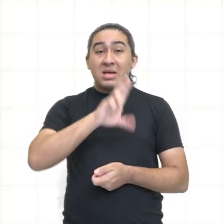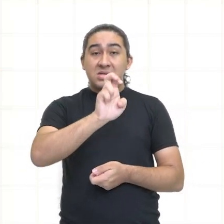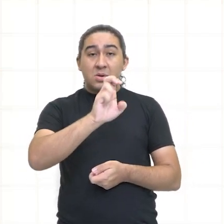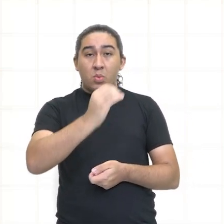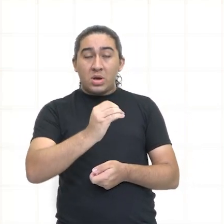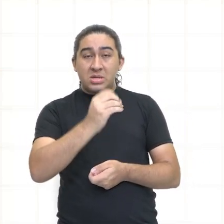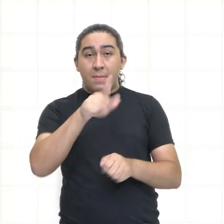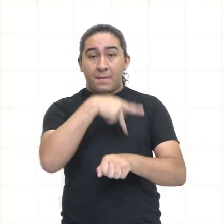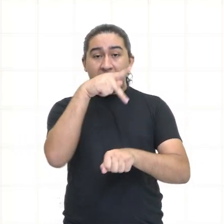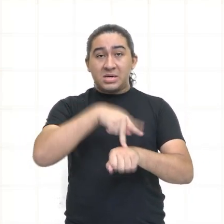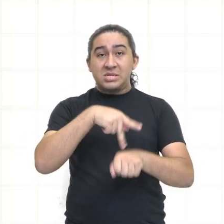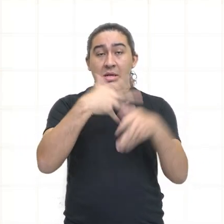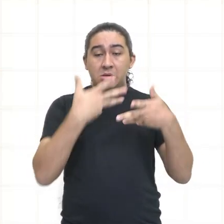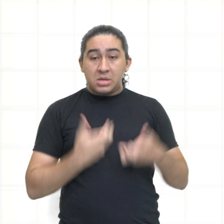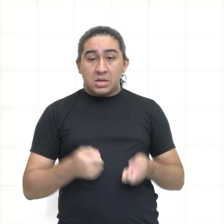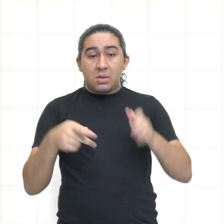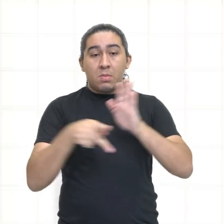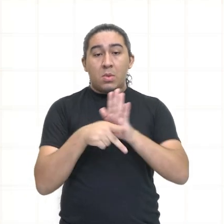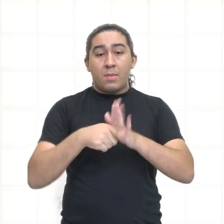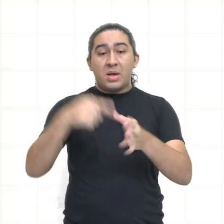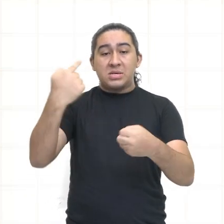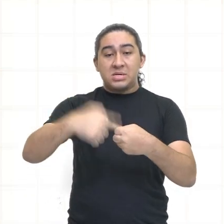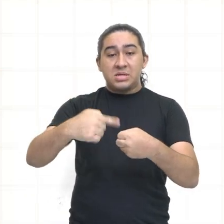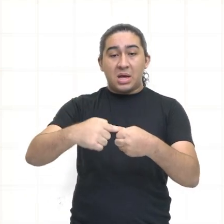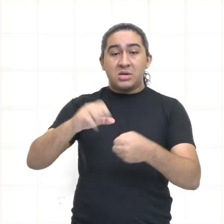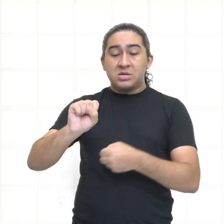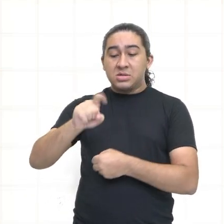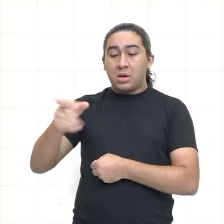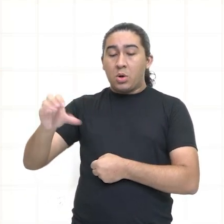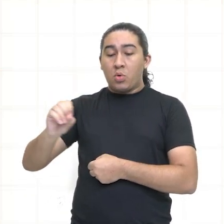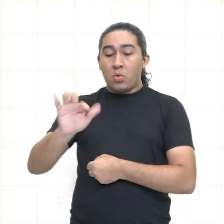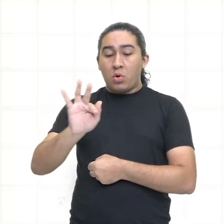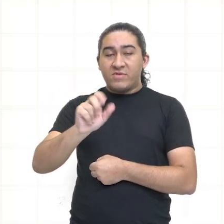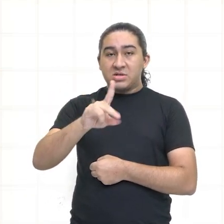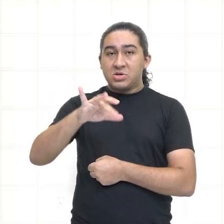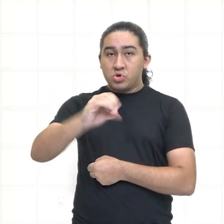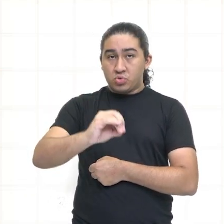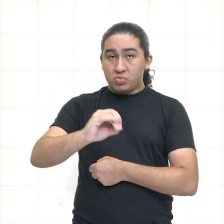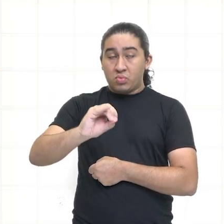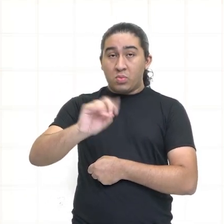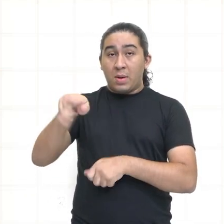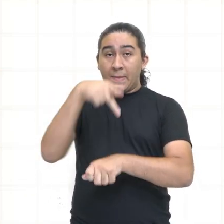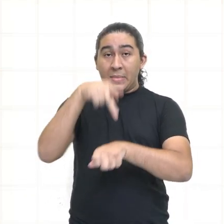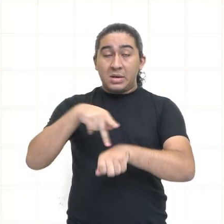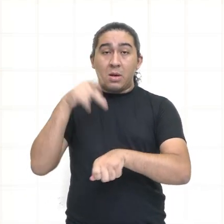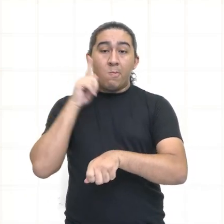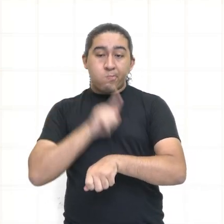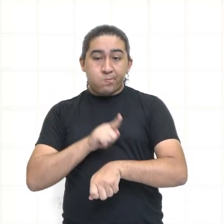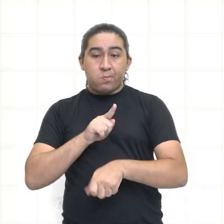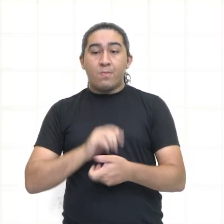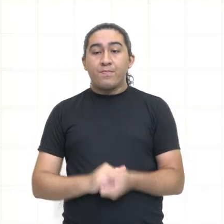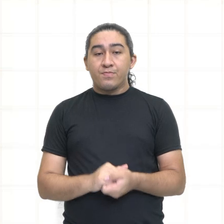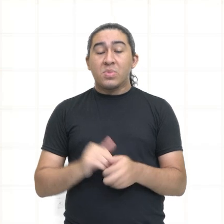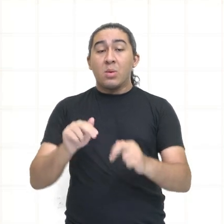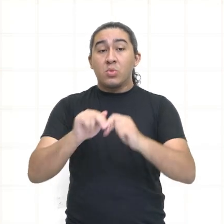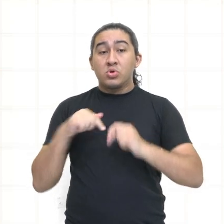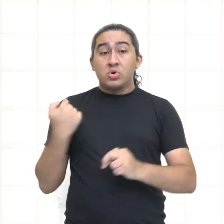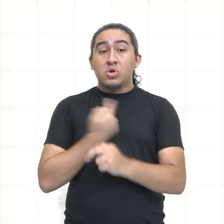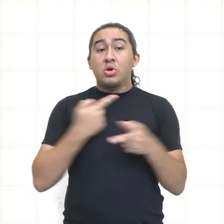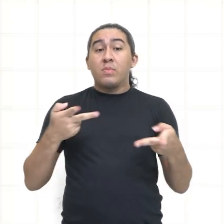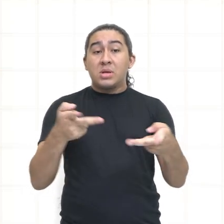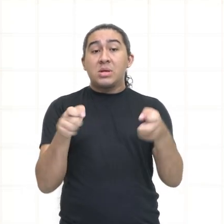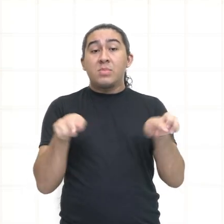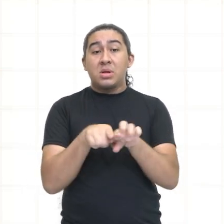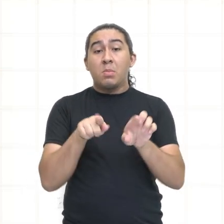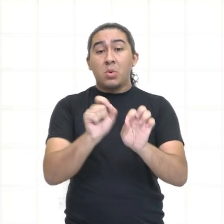de 50 países na cidade estadunidense de São Francisco. E assim, nós vamos também